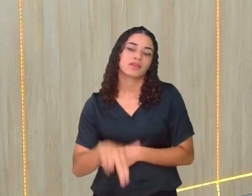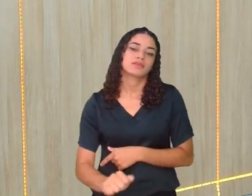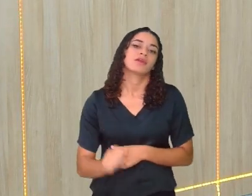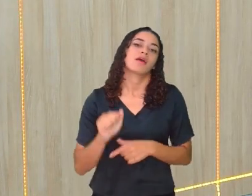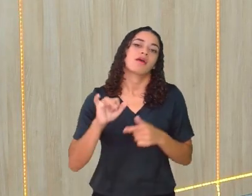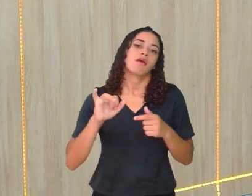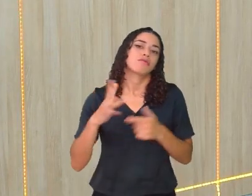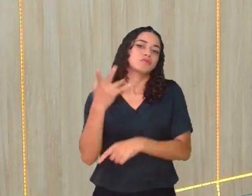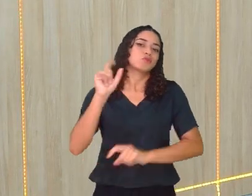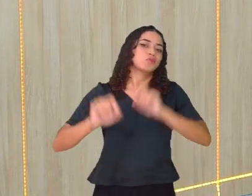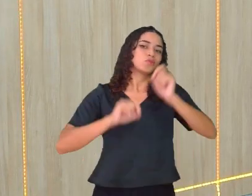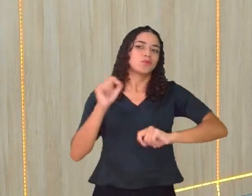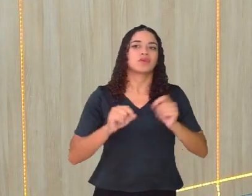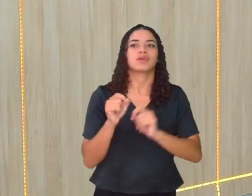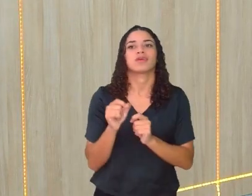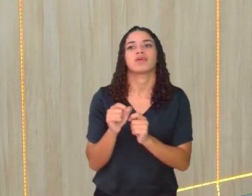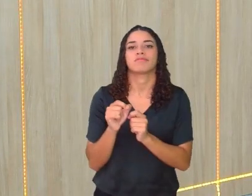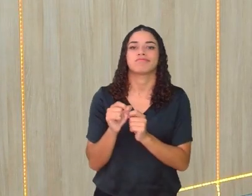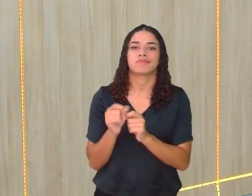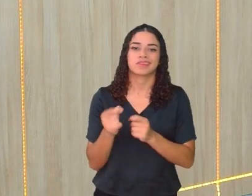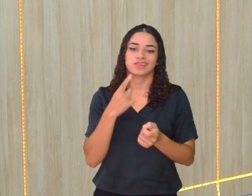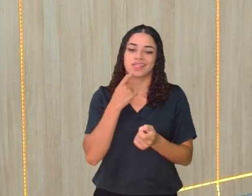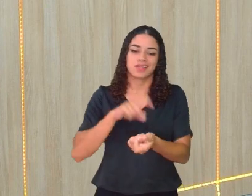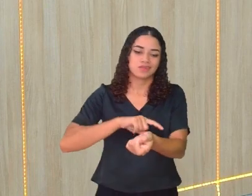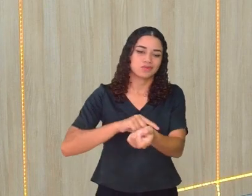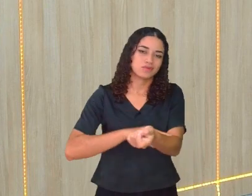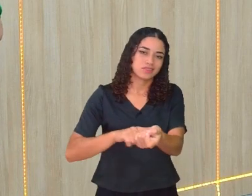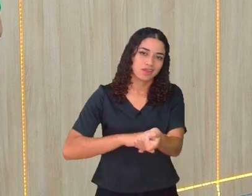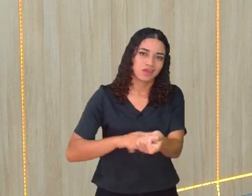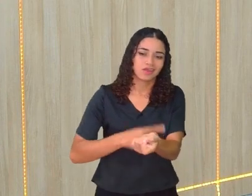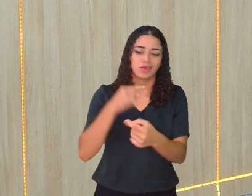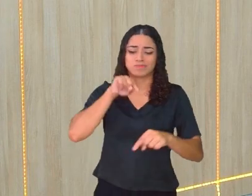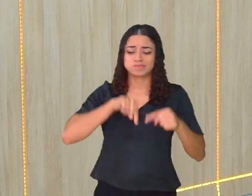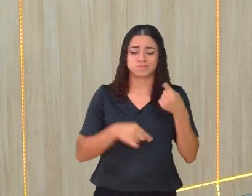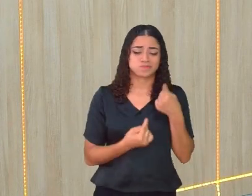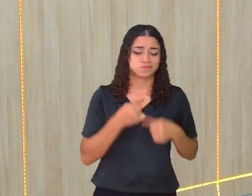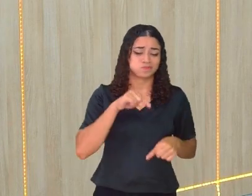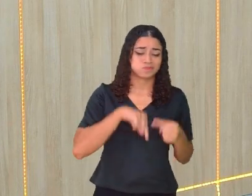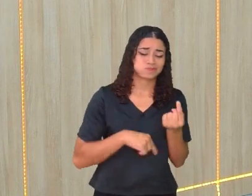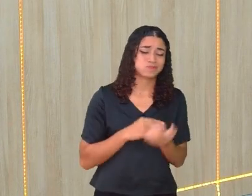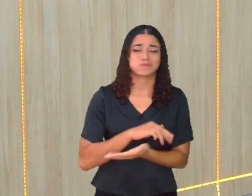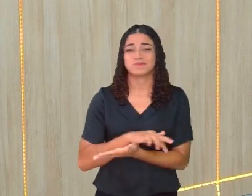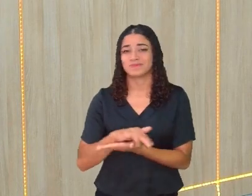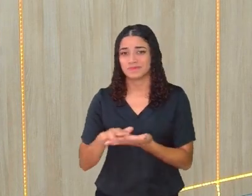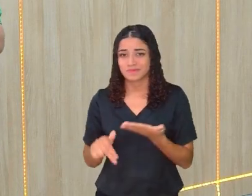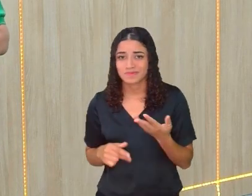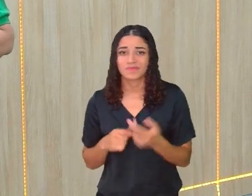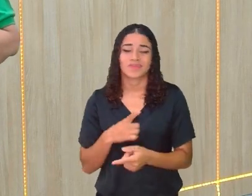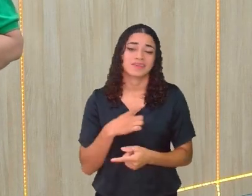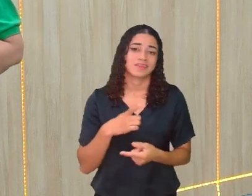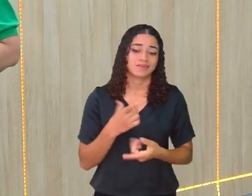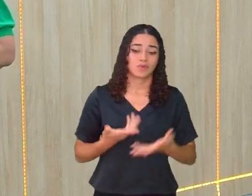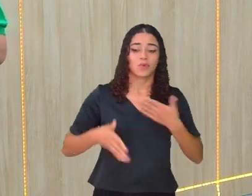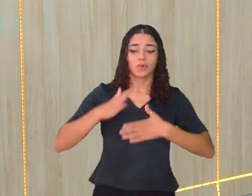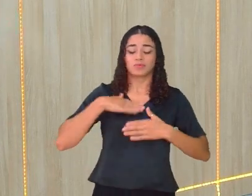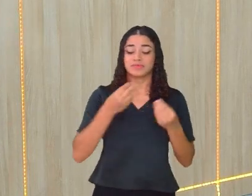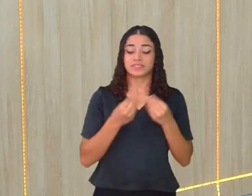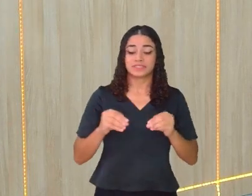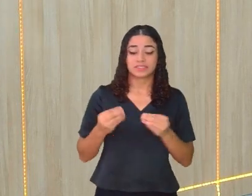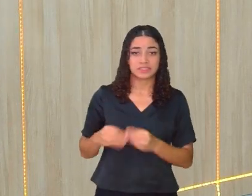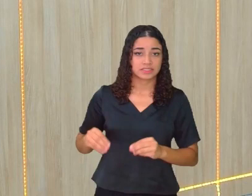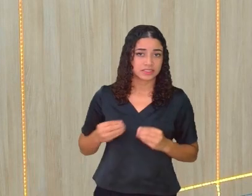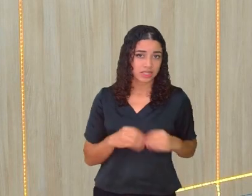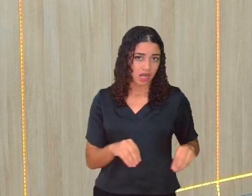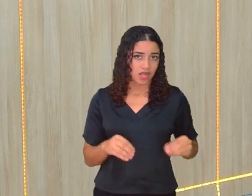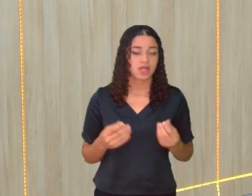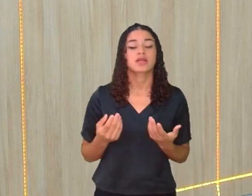no sangue, trazendo grandes prejuízos, podendo causar uma série de males, né, na questão aí do nosso corpo. Primeiro, a